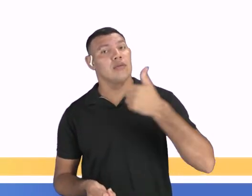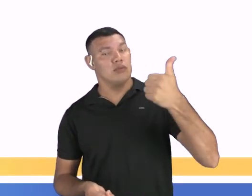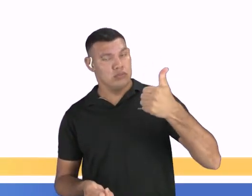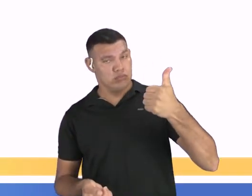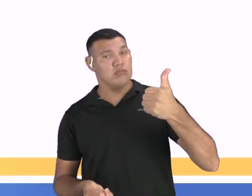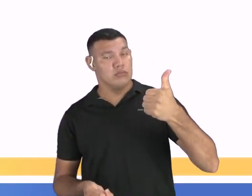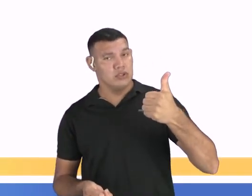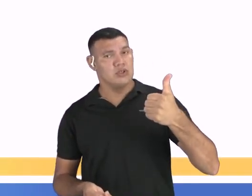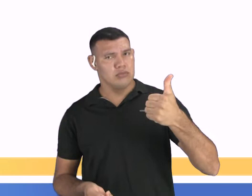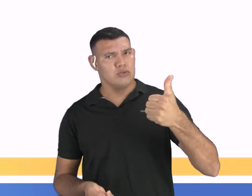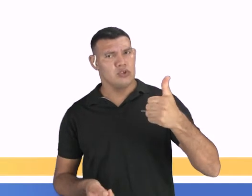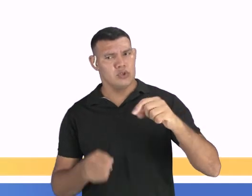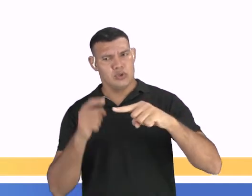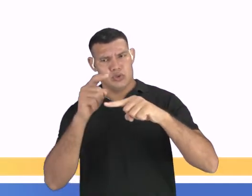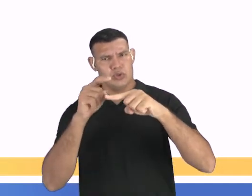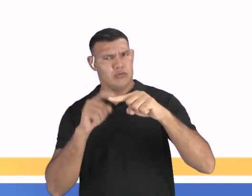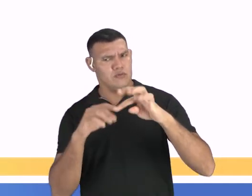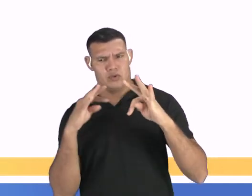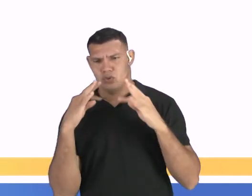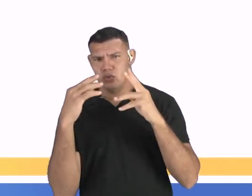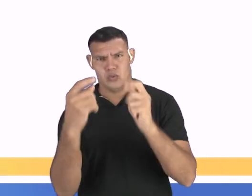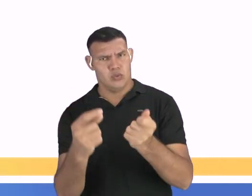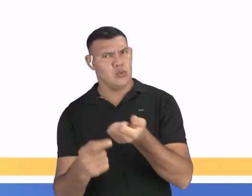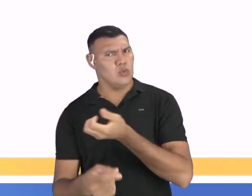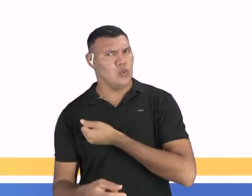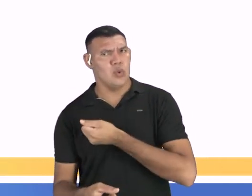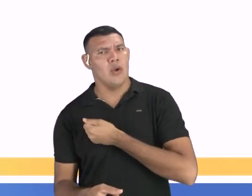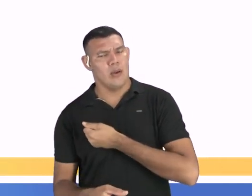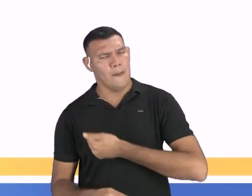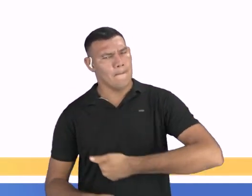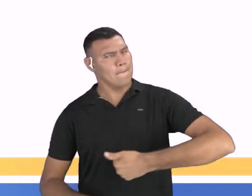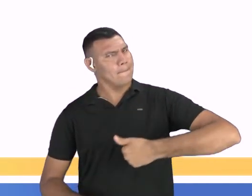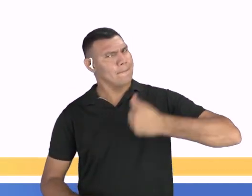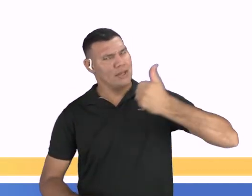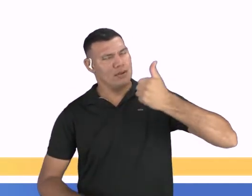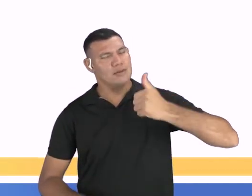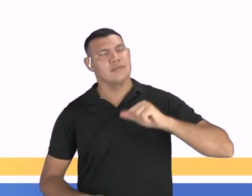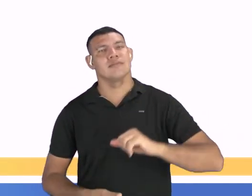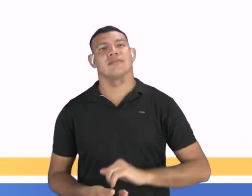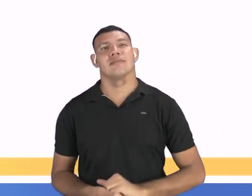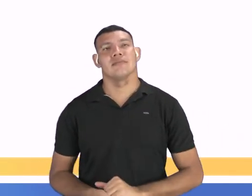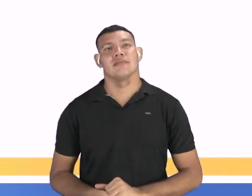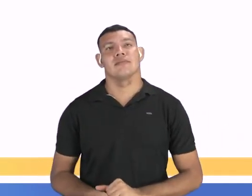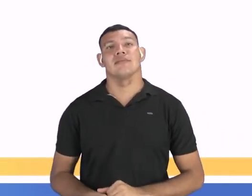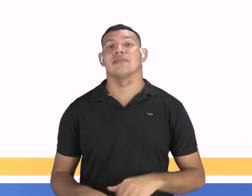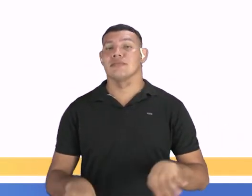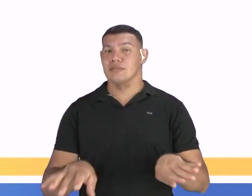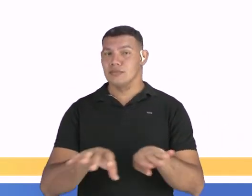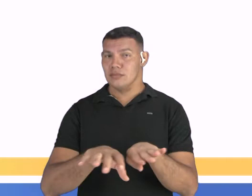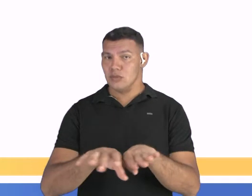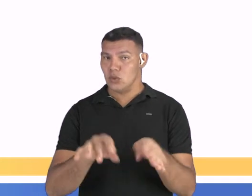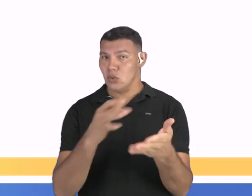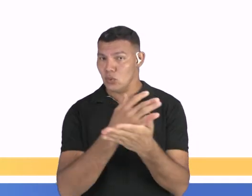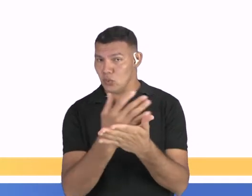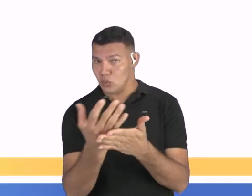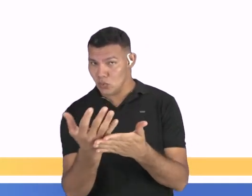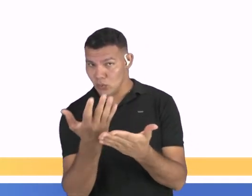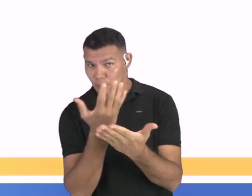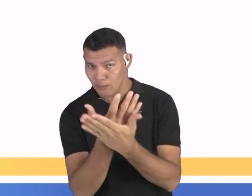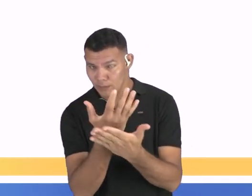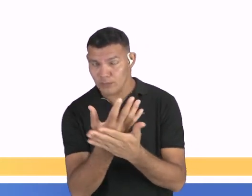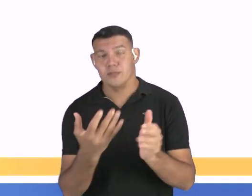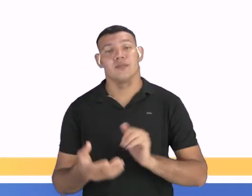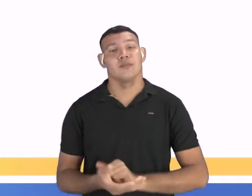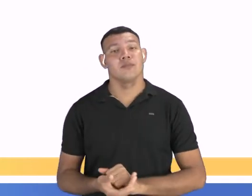de todos os números. Então, veja que o número 1 é o primeiro que aparece aí. Nós vimos também no início da aula